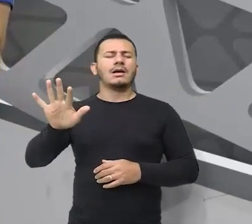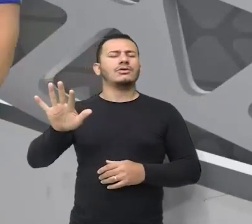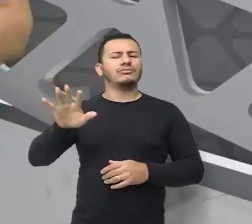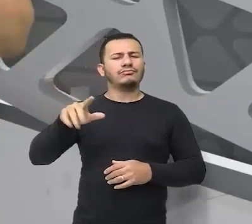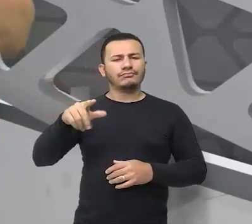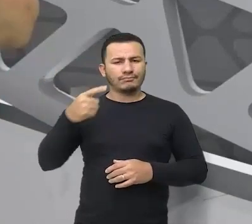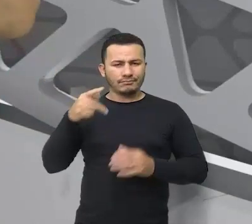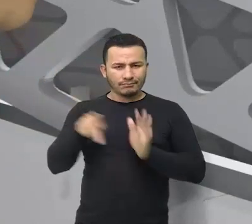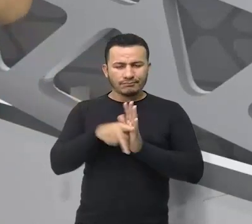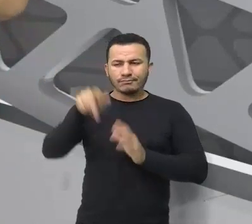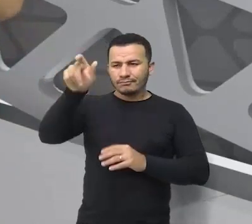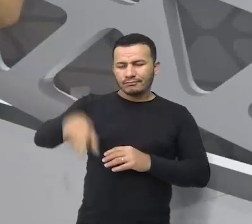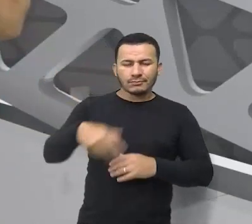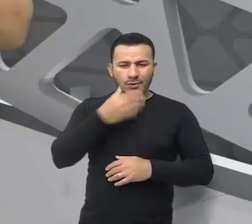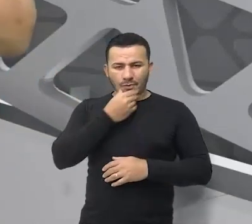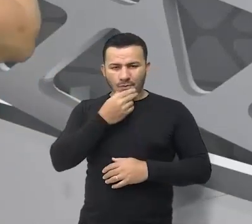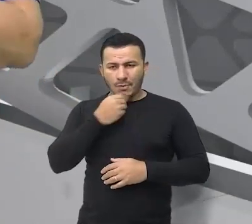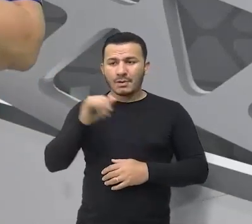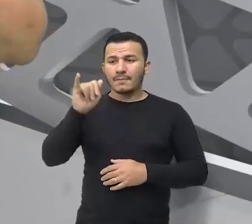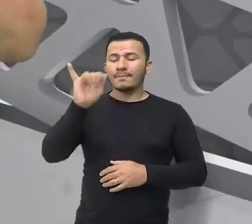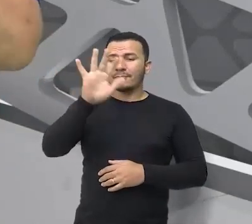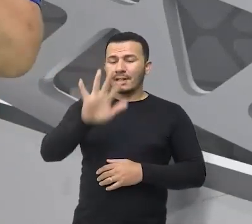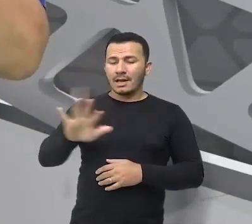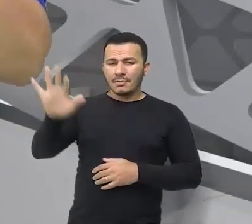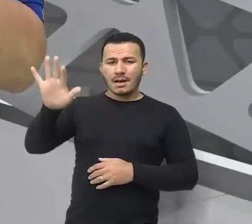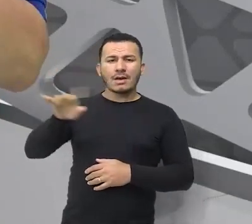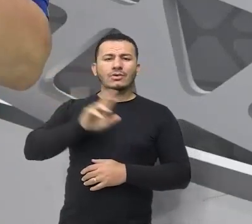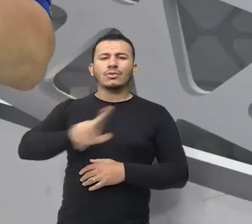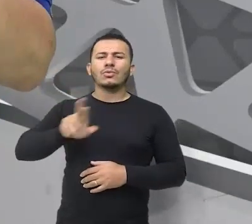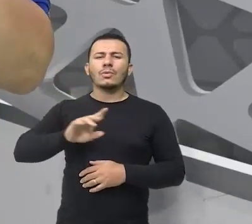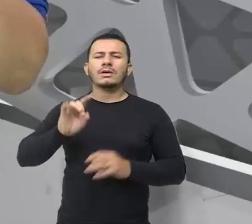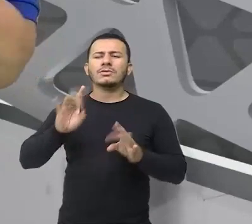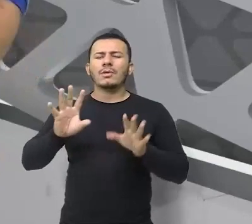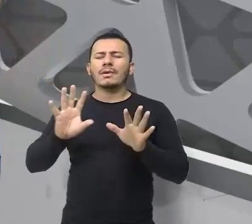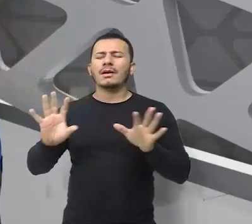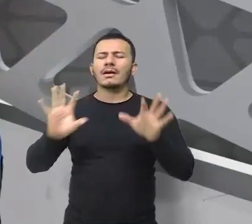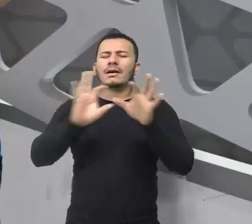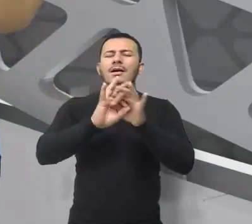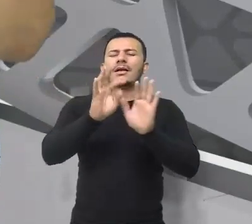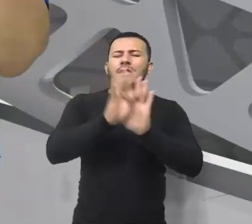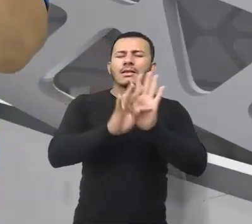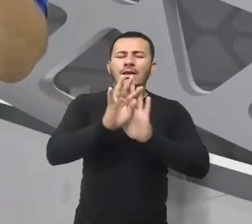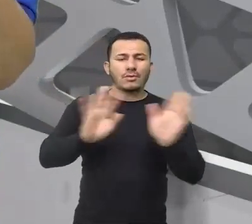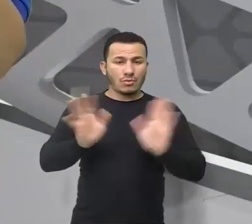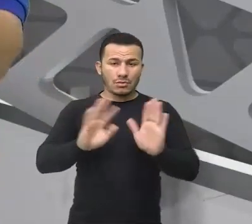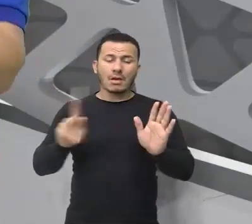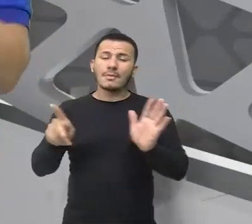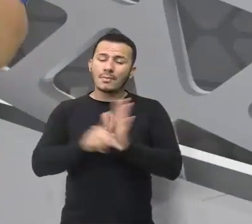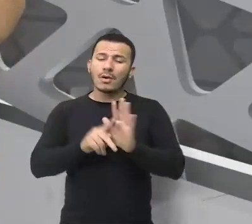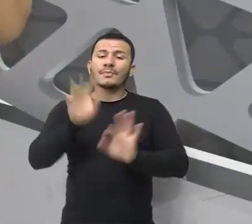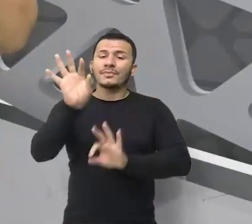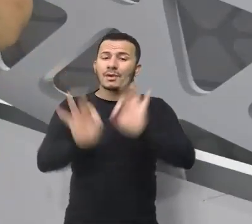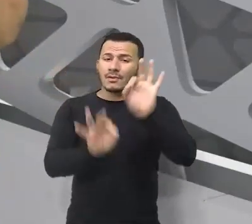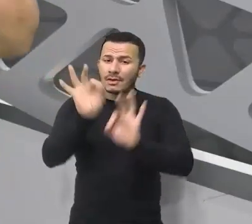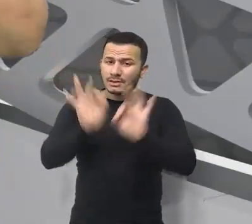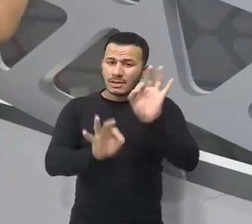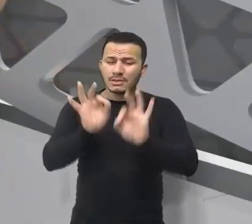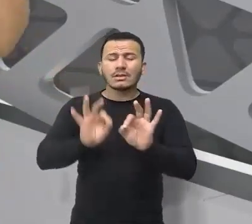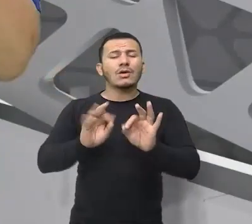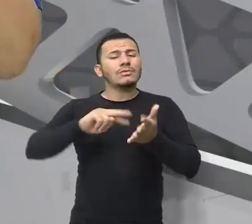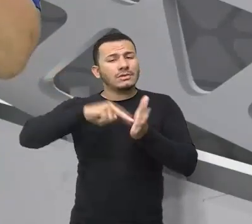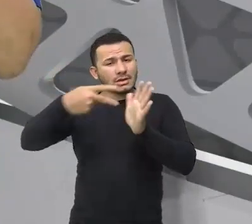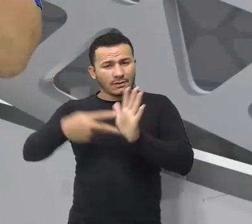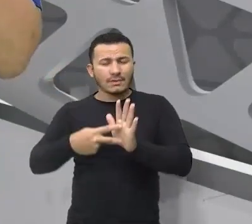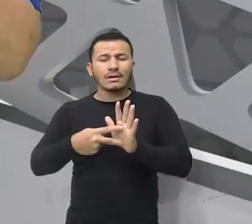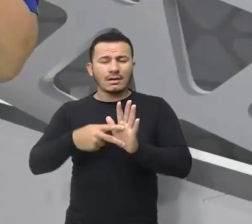rapaz, não é? Essa imagem dele aqui não está só para enfeitar o texto, ela faz parte da construção do sentido do